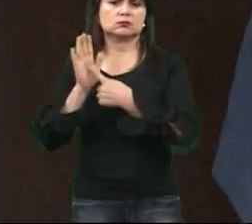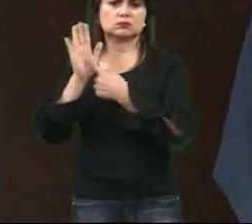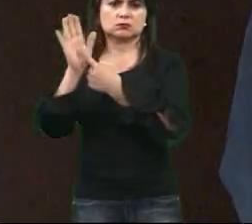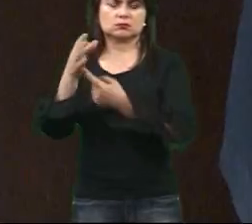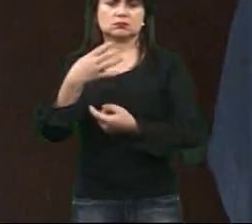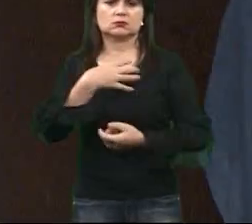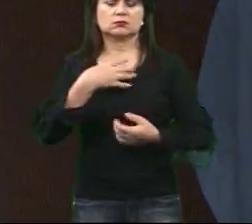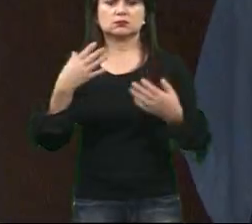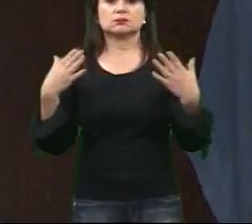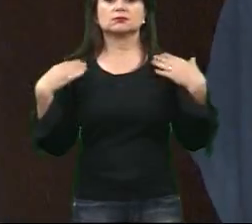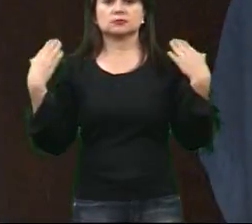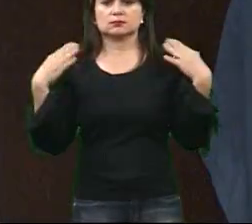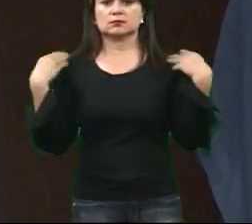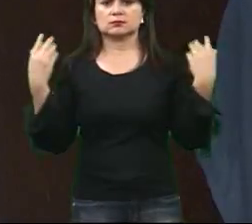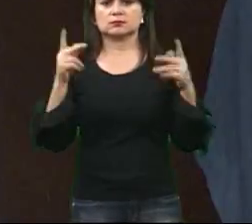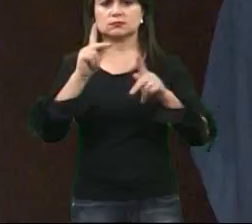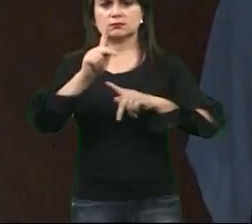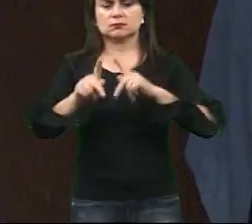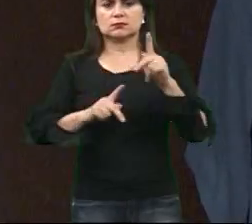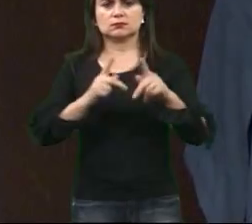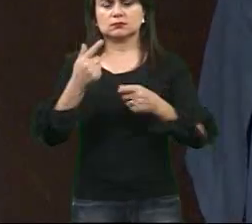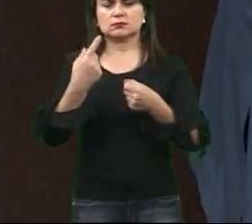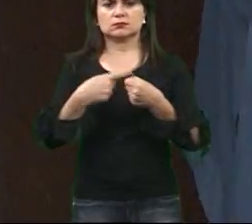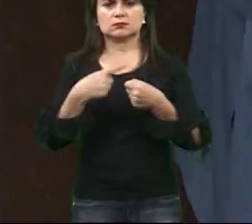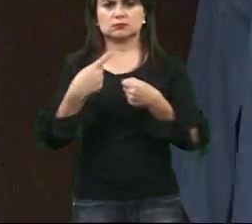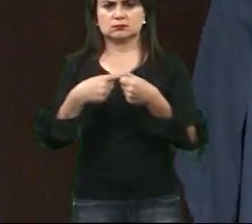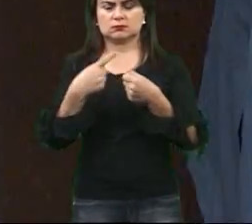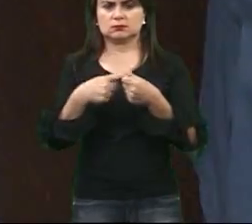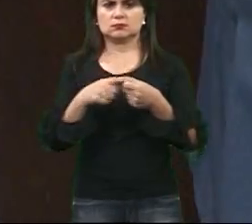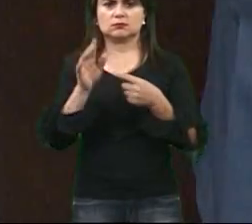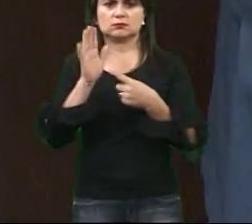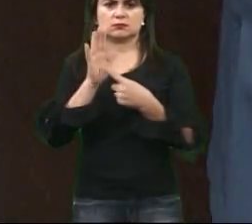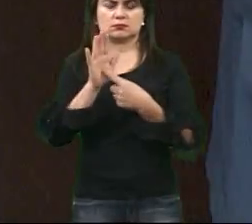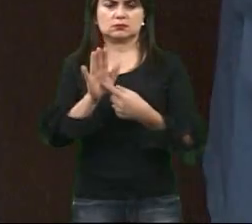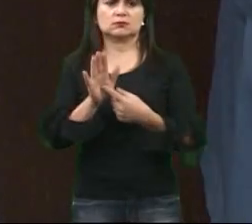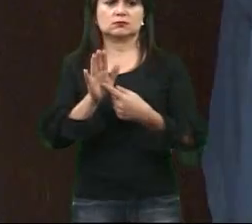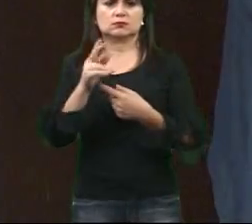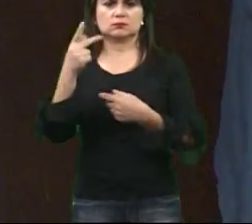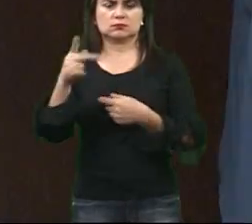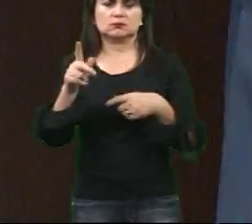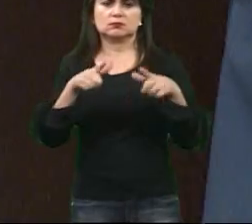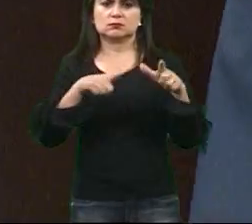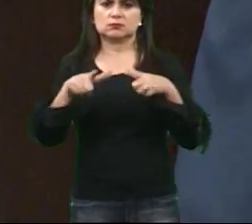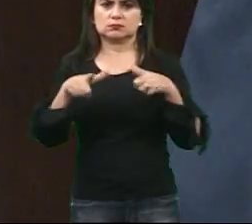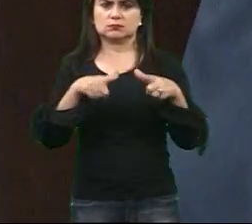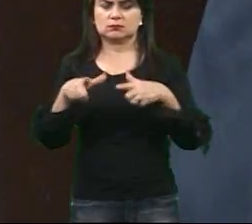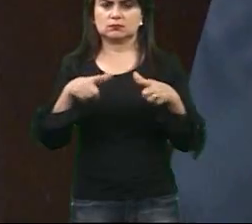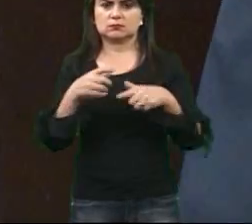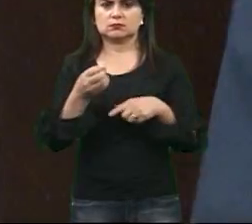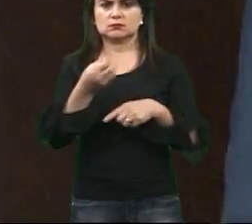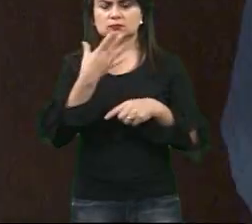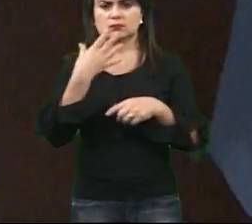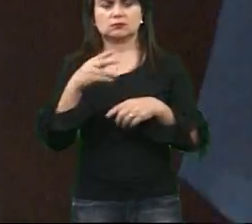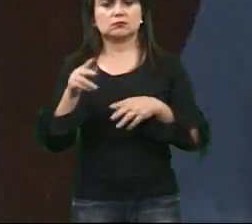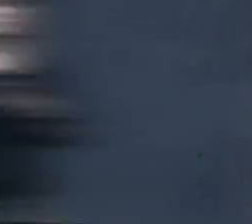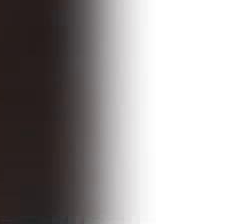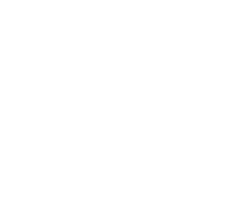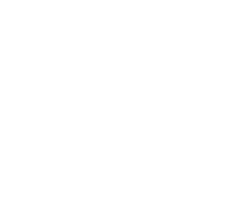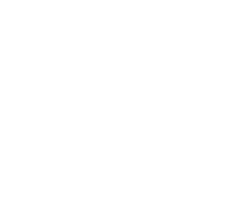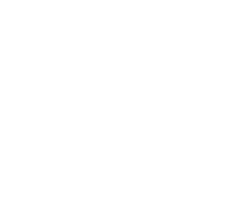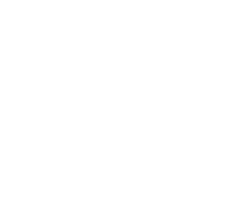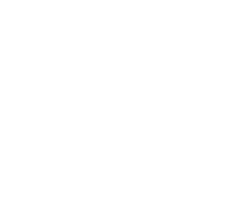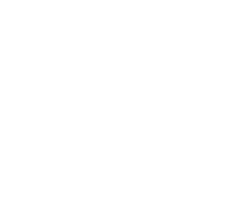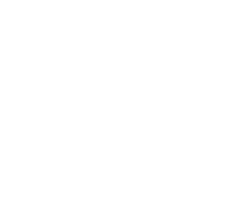sociedade de Marília pela sua obra que seja uma um momento de Honra para você professor e para sua família aqui presente